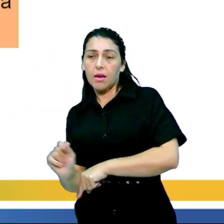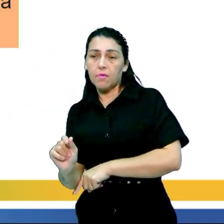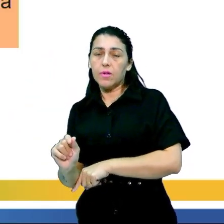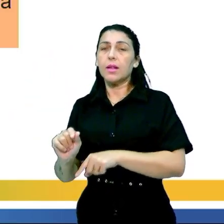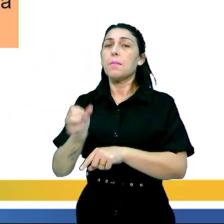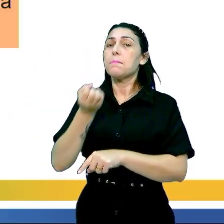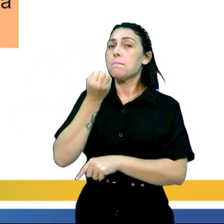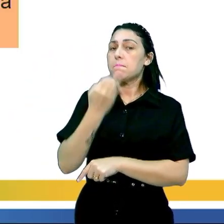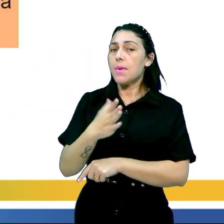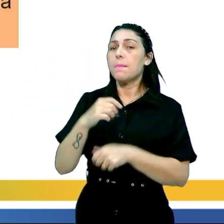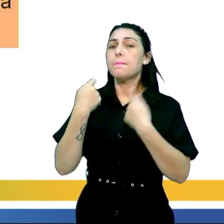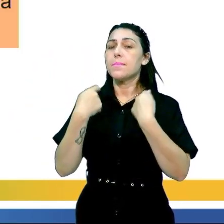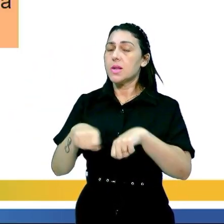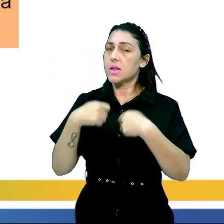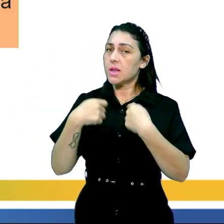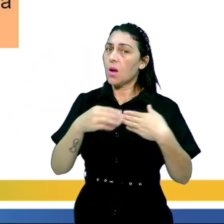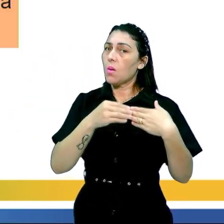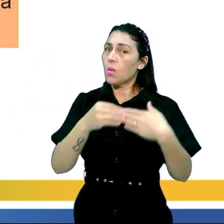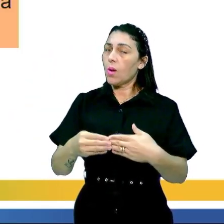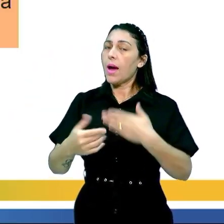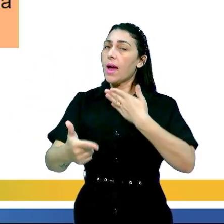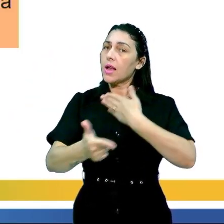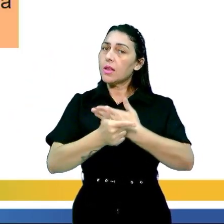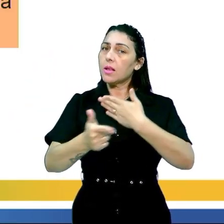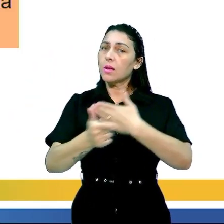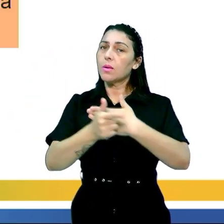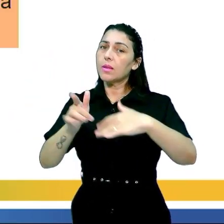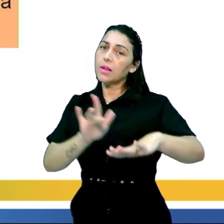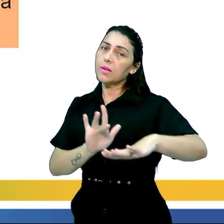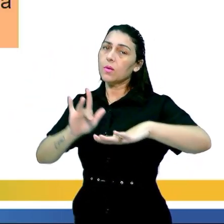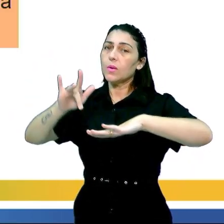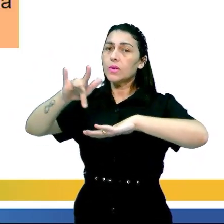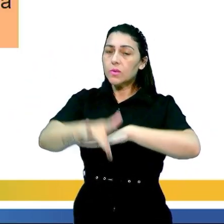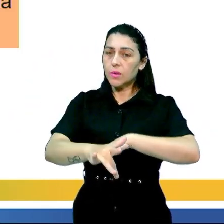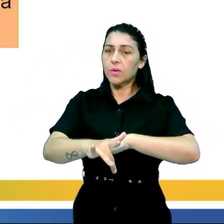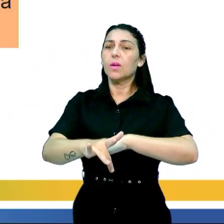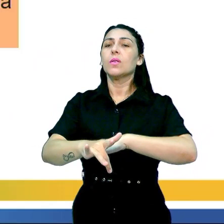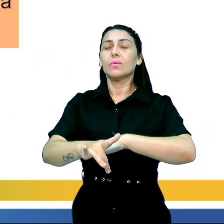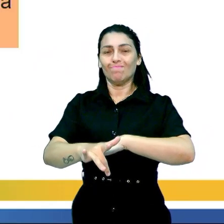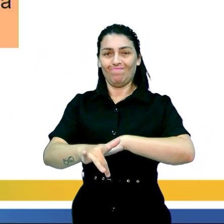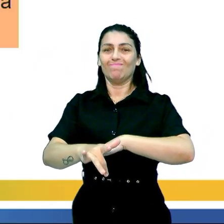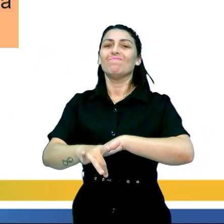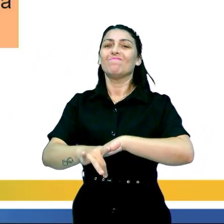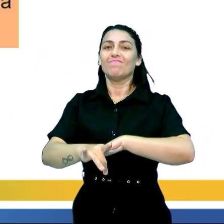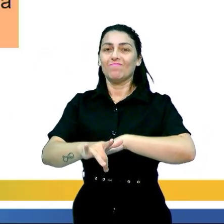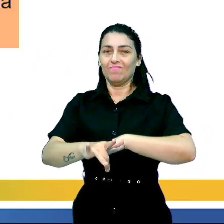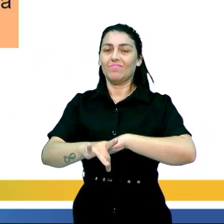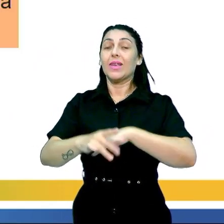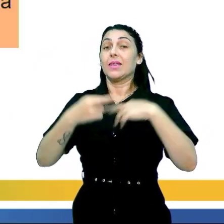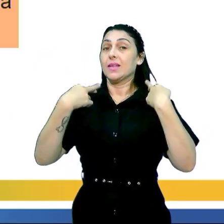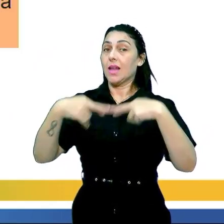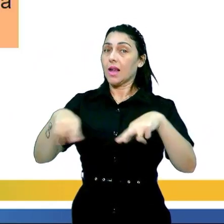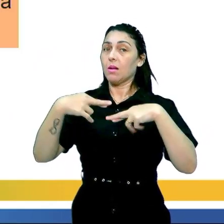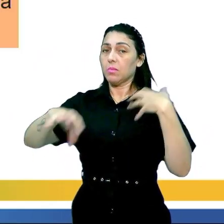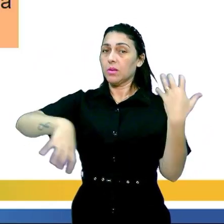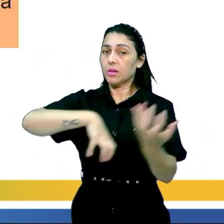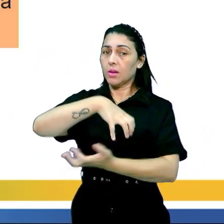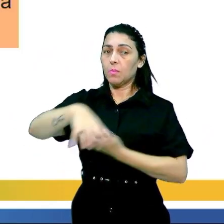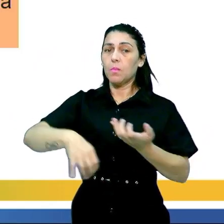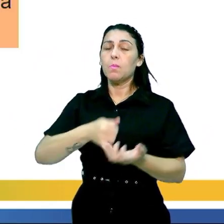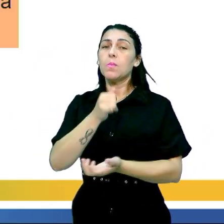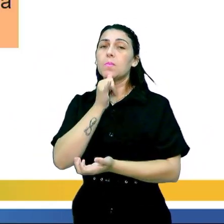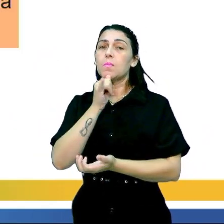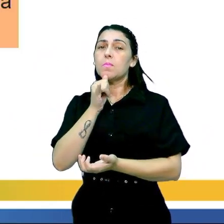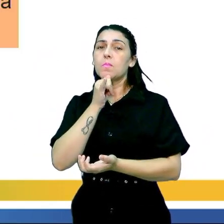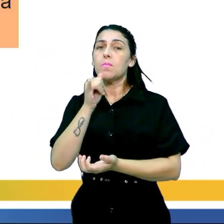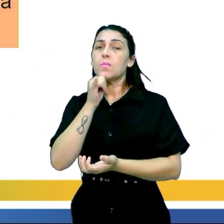a gente precisa destacar aqui o papel das redes sociais na articulação dessas manifestações. Por exemplo,